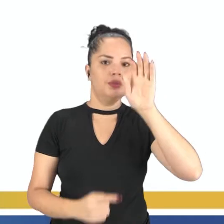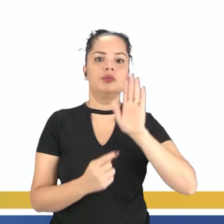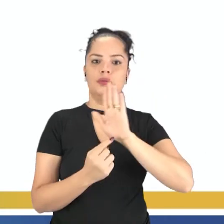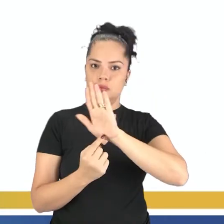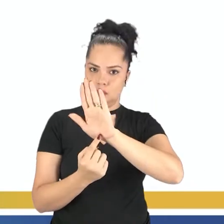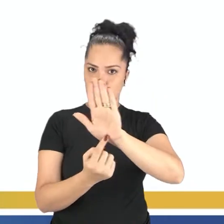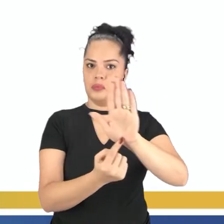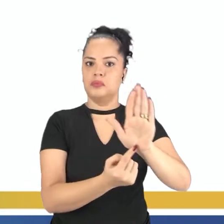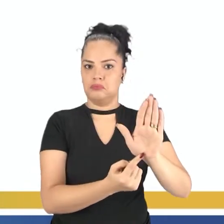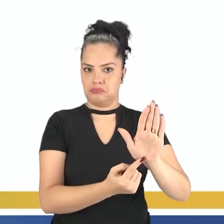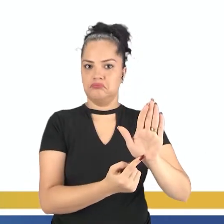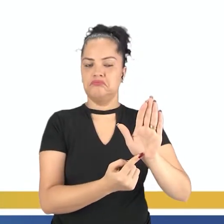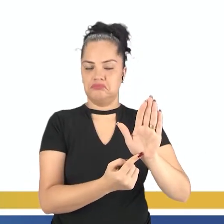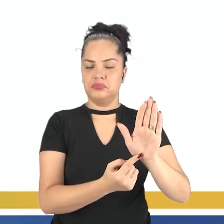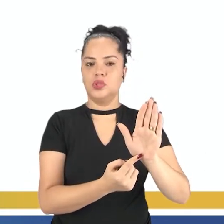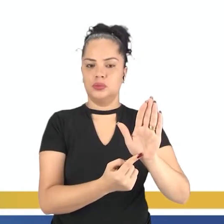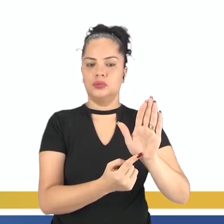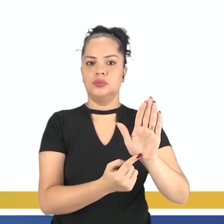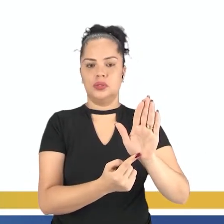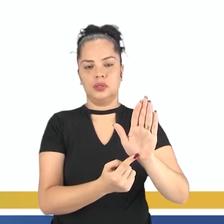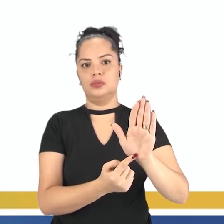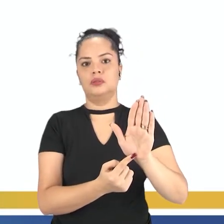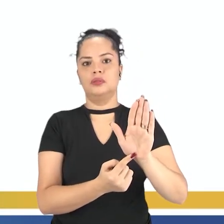formato clássico de pirâmide que são